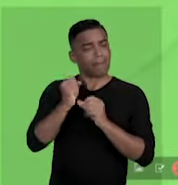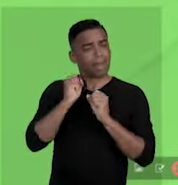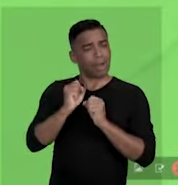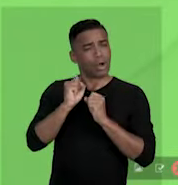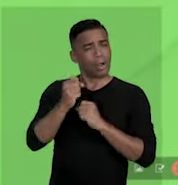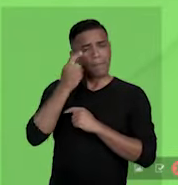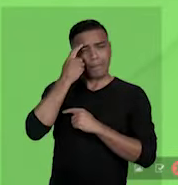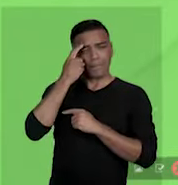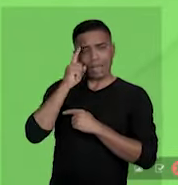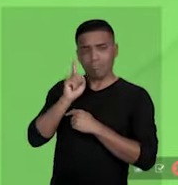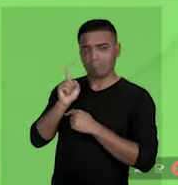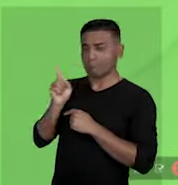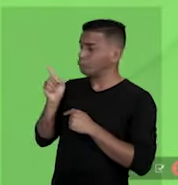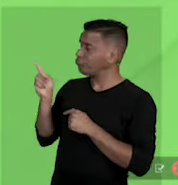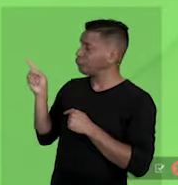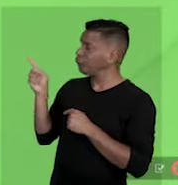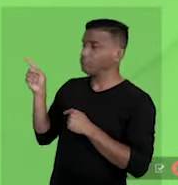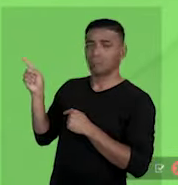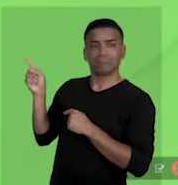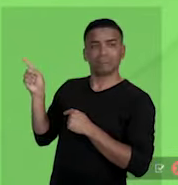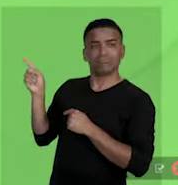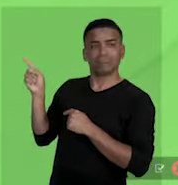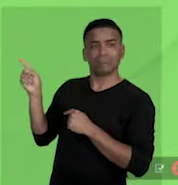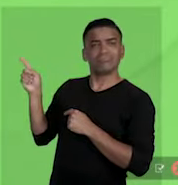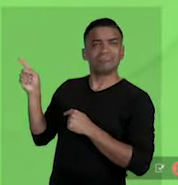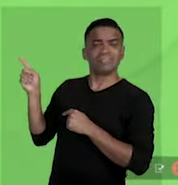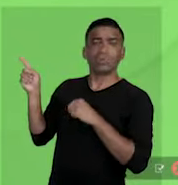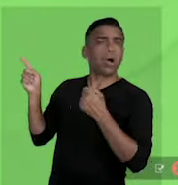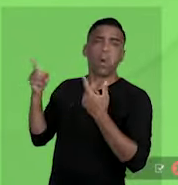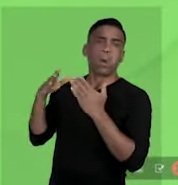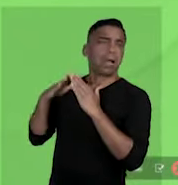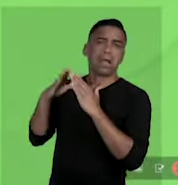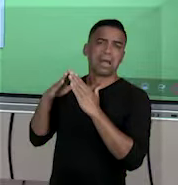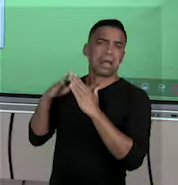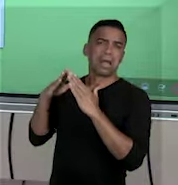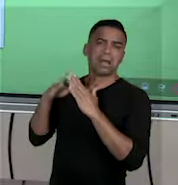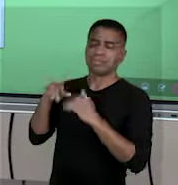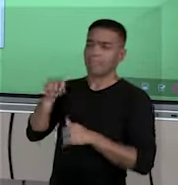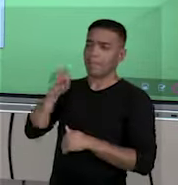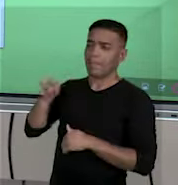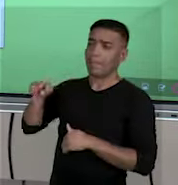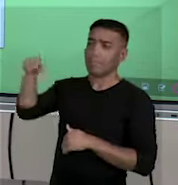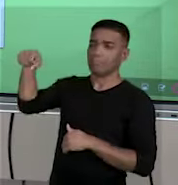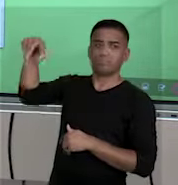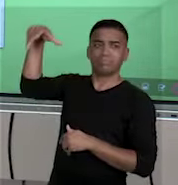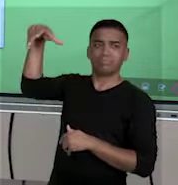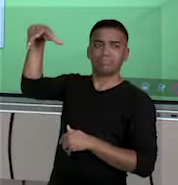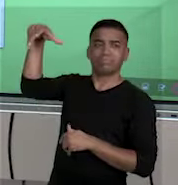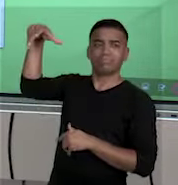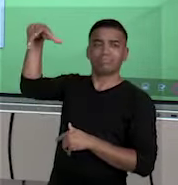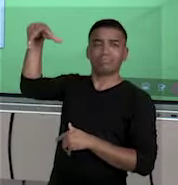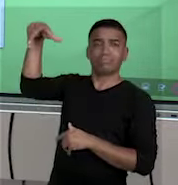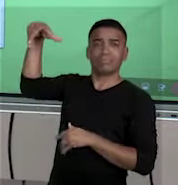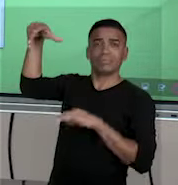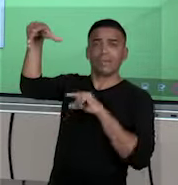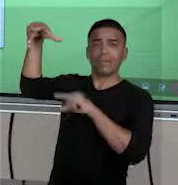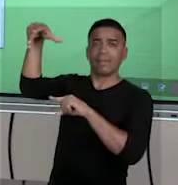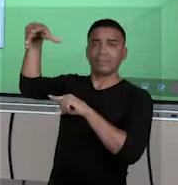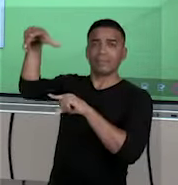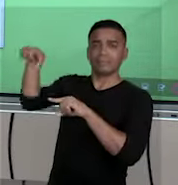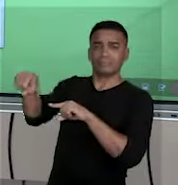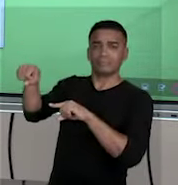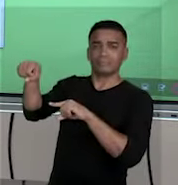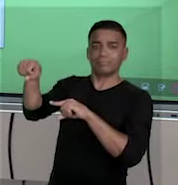pensar nele como sendo aquele interruptor, o apagador que a gente chega em casa, acende e apaga para poder apagar